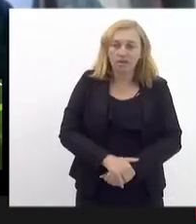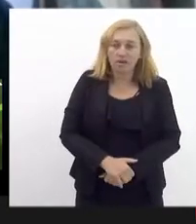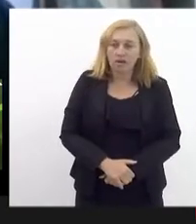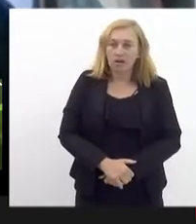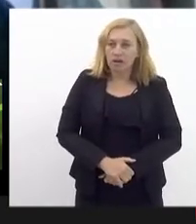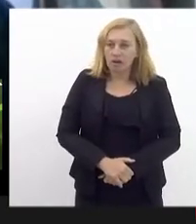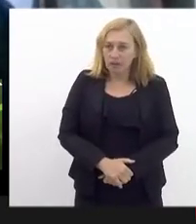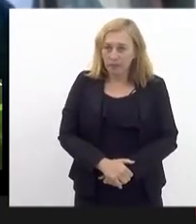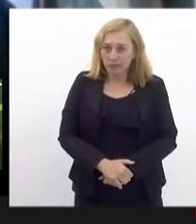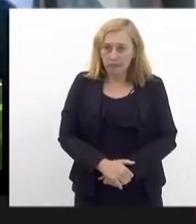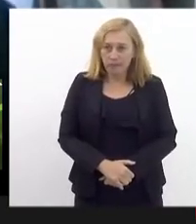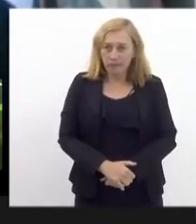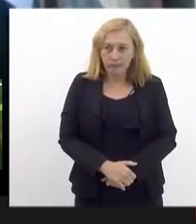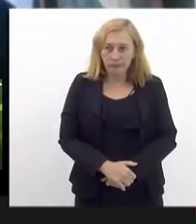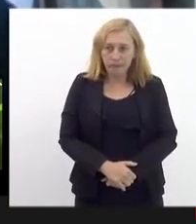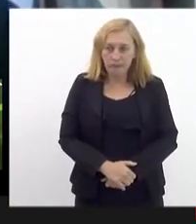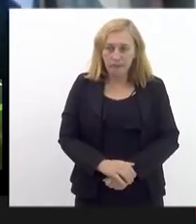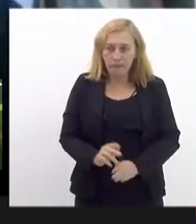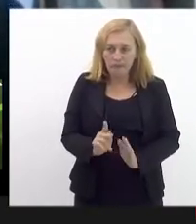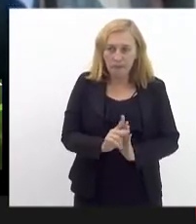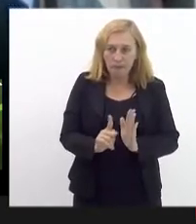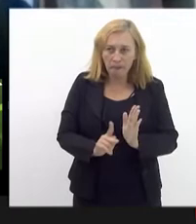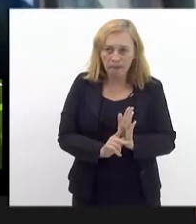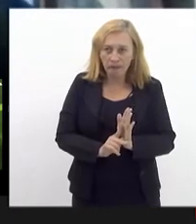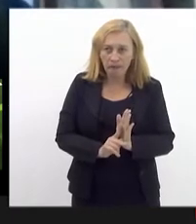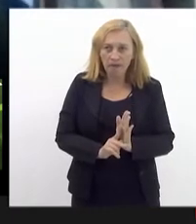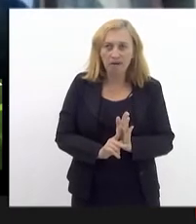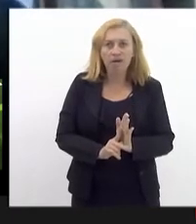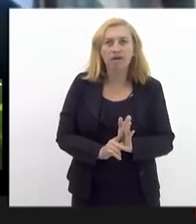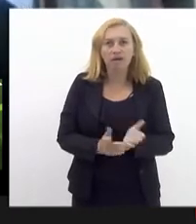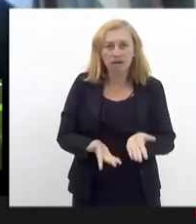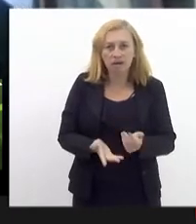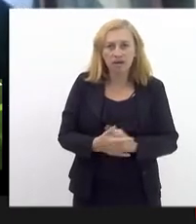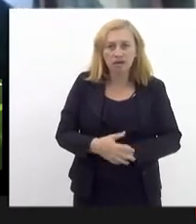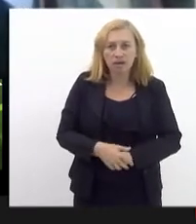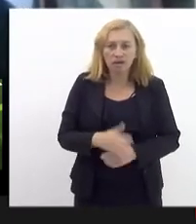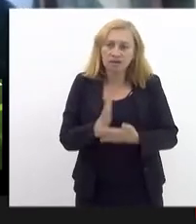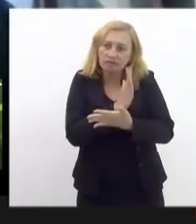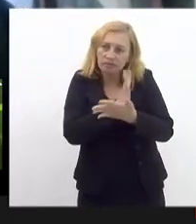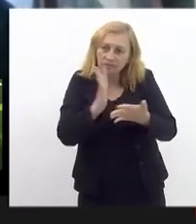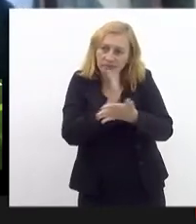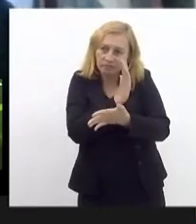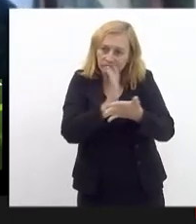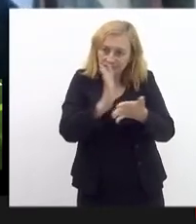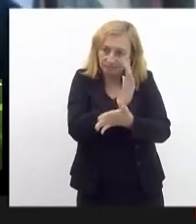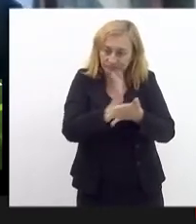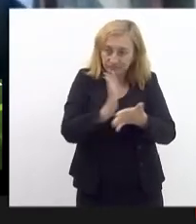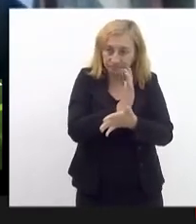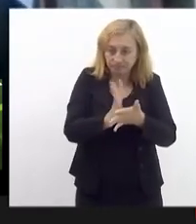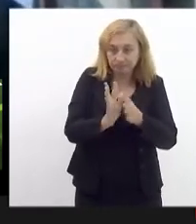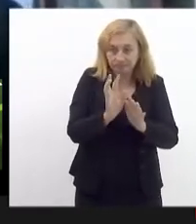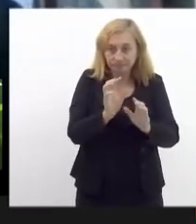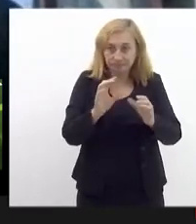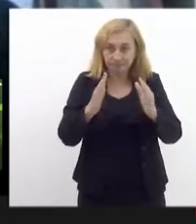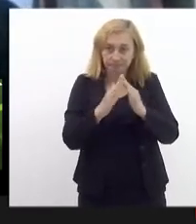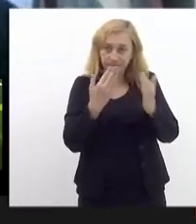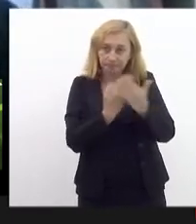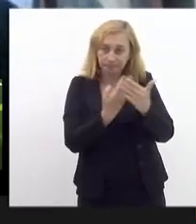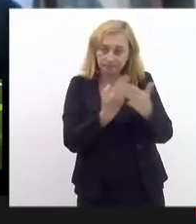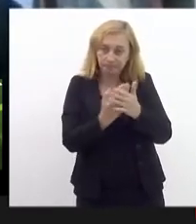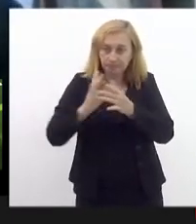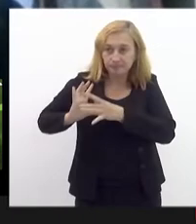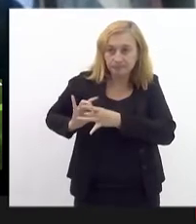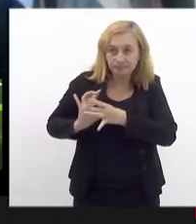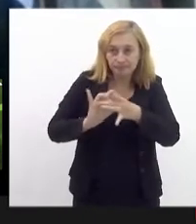com projeto de militarização de algumas escolas ligadas ao